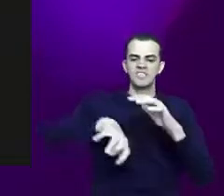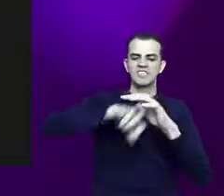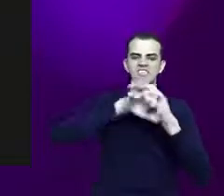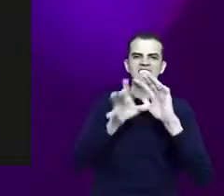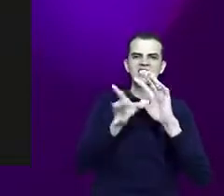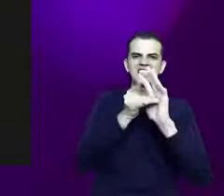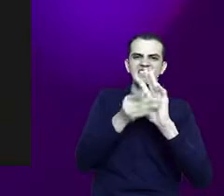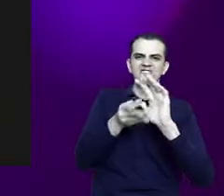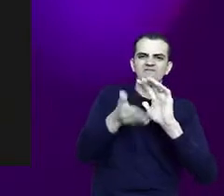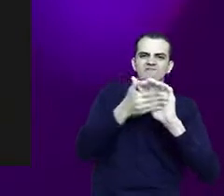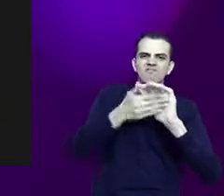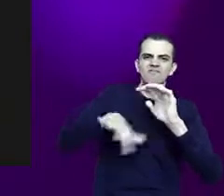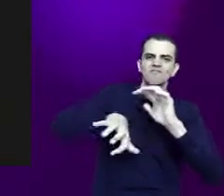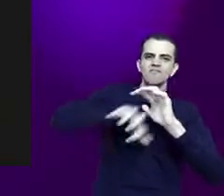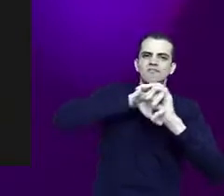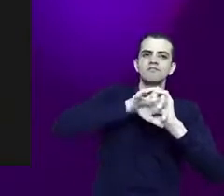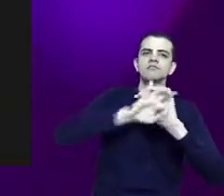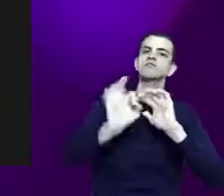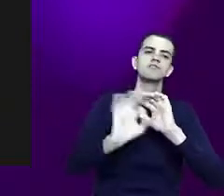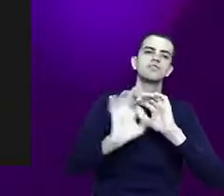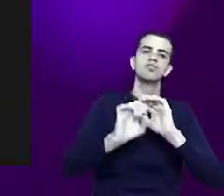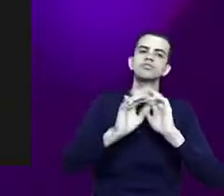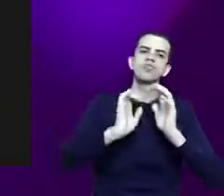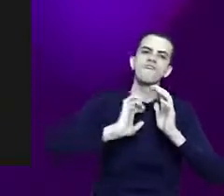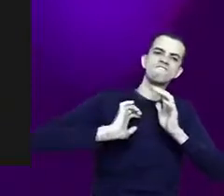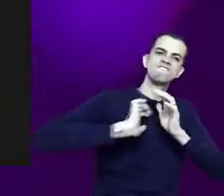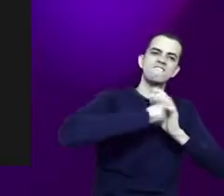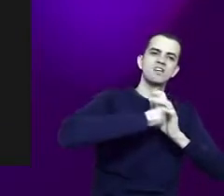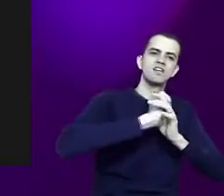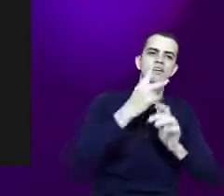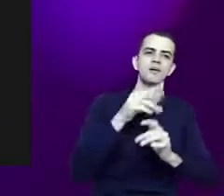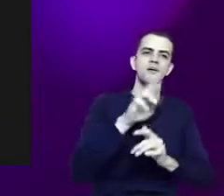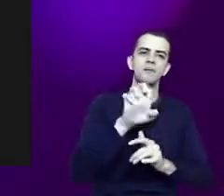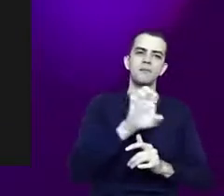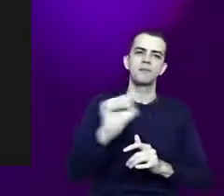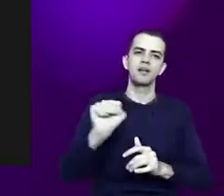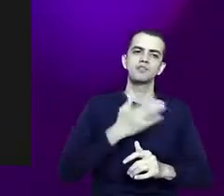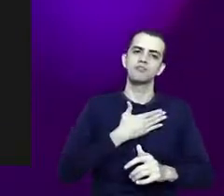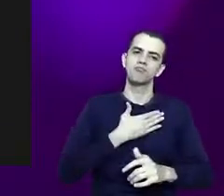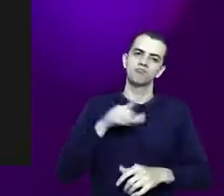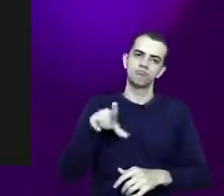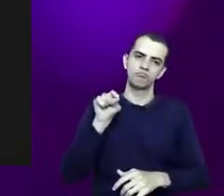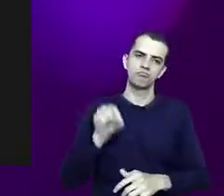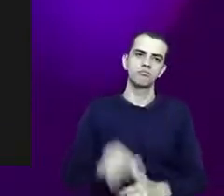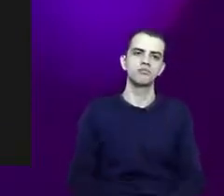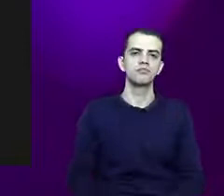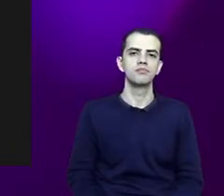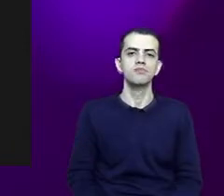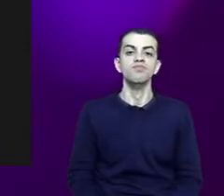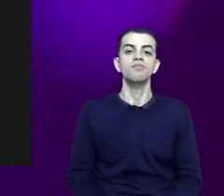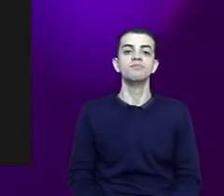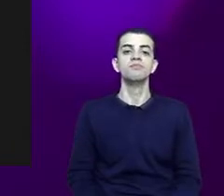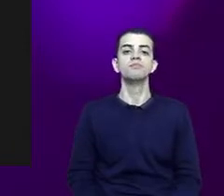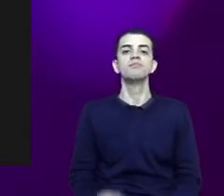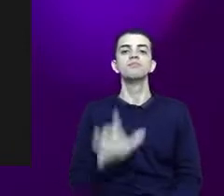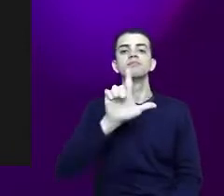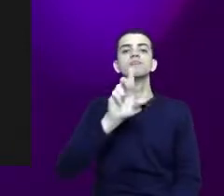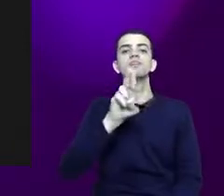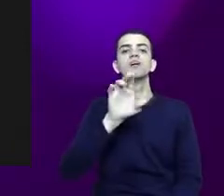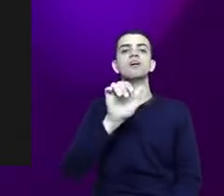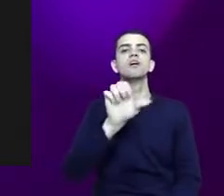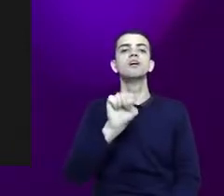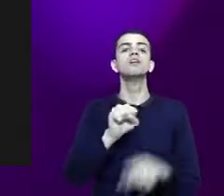de fixação por press fit. Essa é a minha escolha pessoal. Perfeito. Lucas, qual o tipo de implante